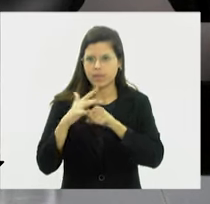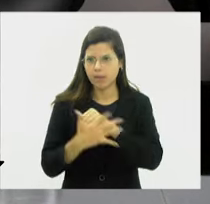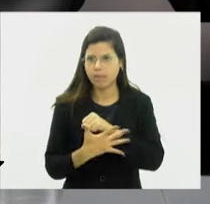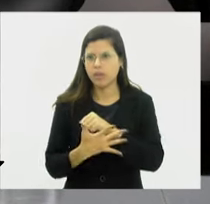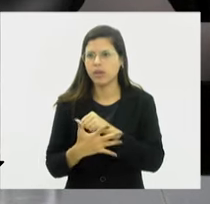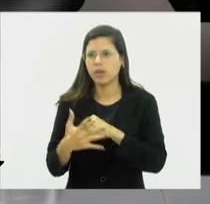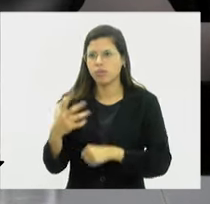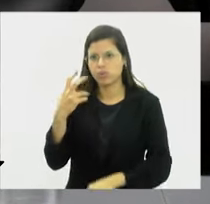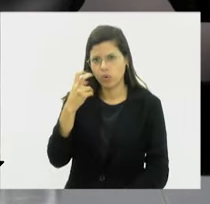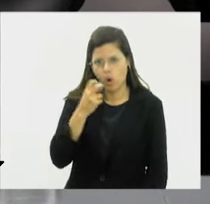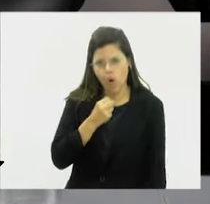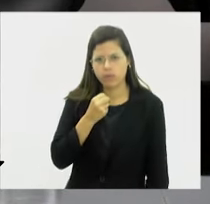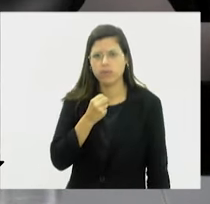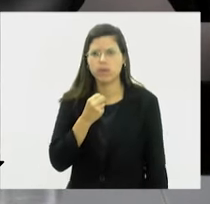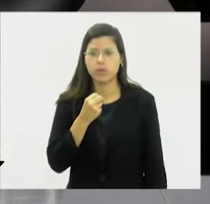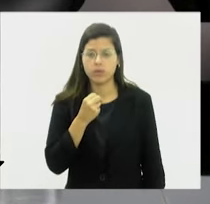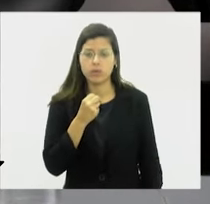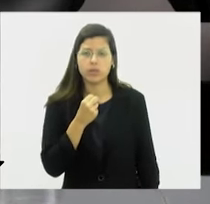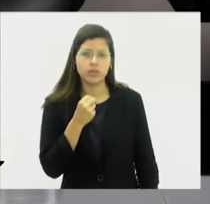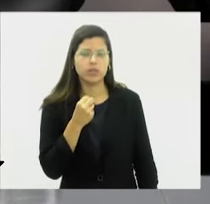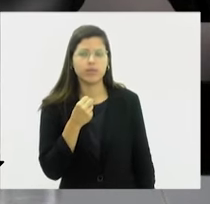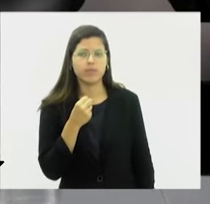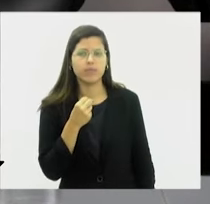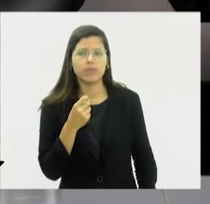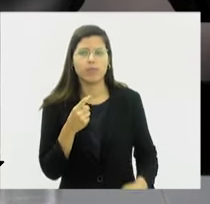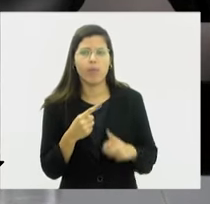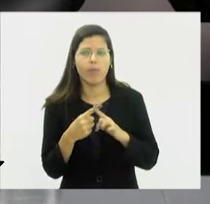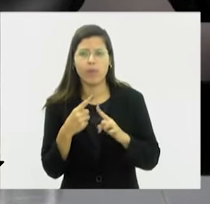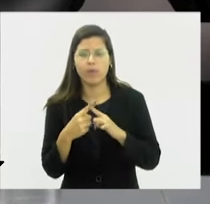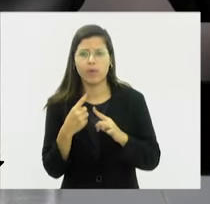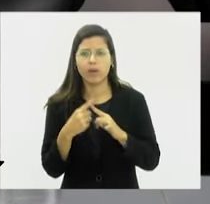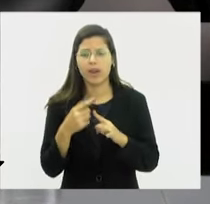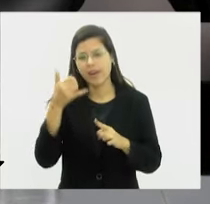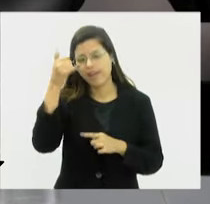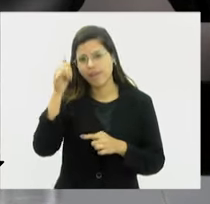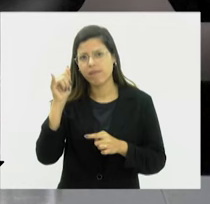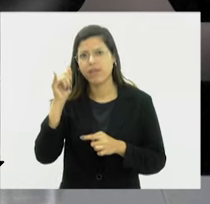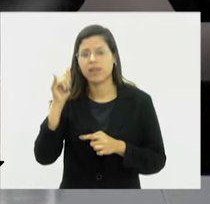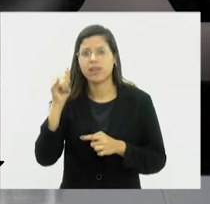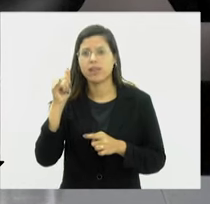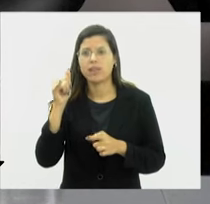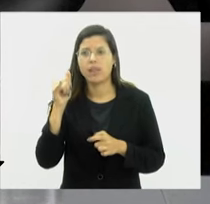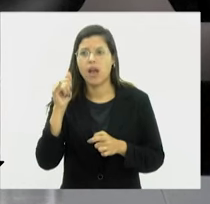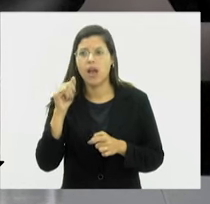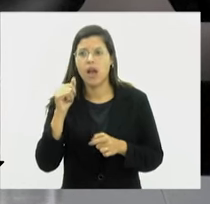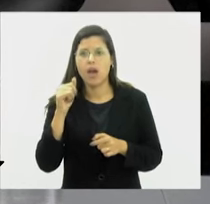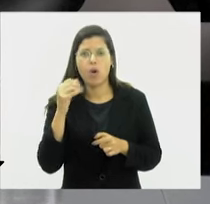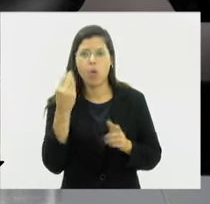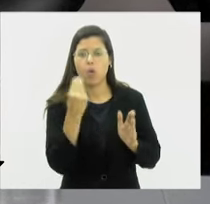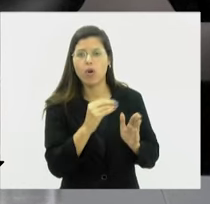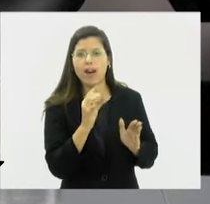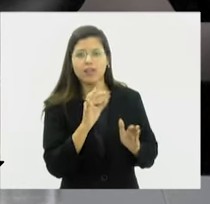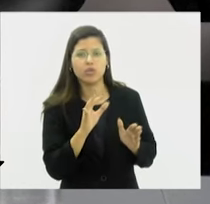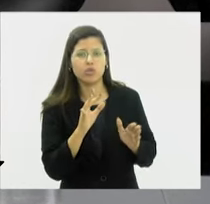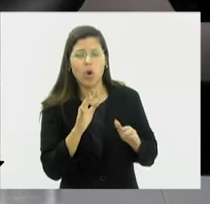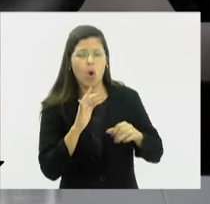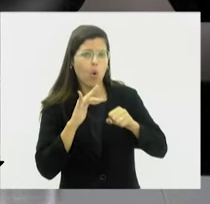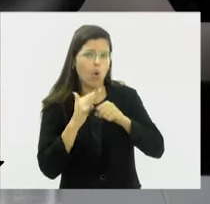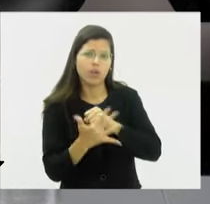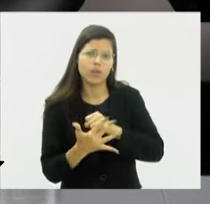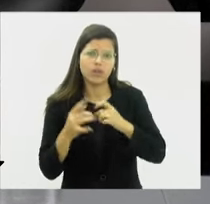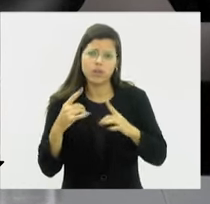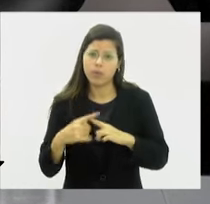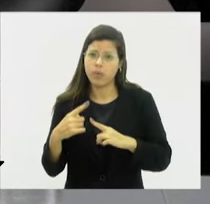Né, exatamente para não carimbar só o Covid, né, porque essas